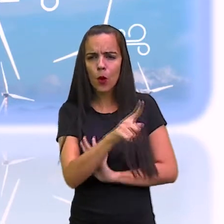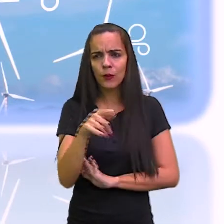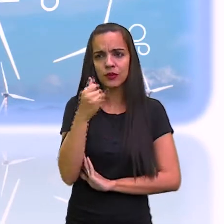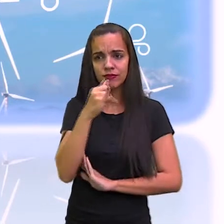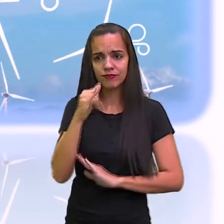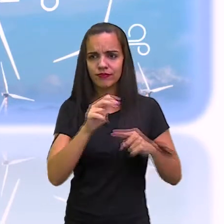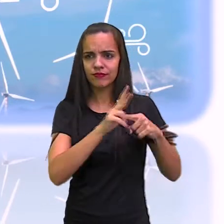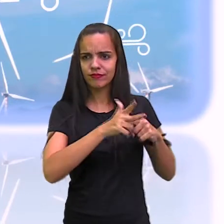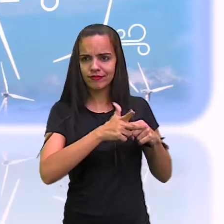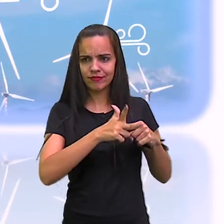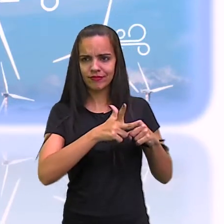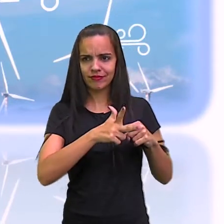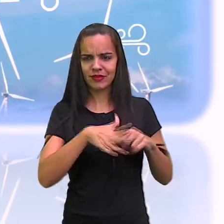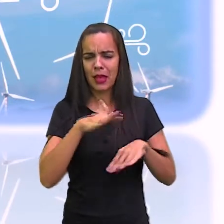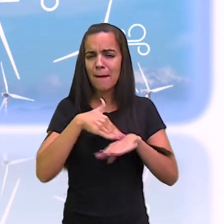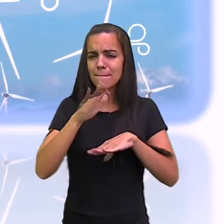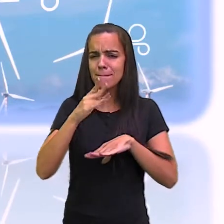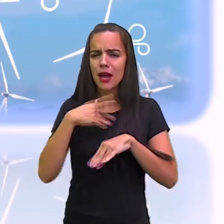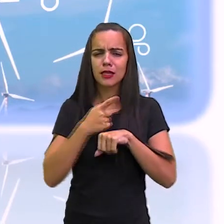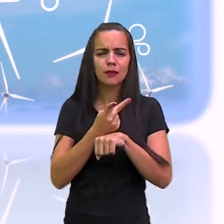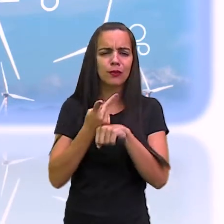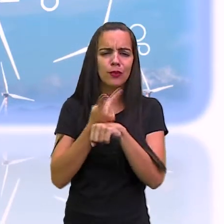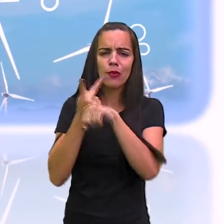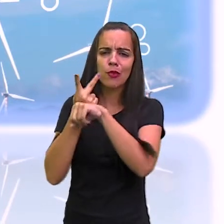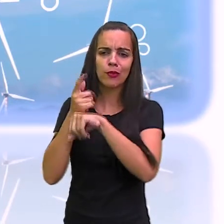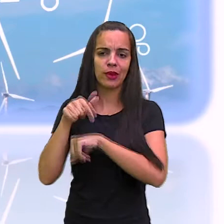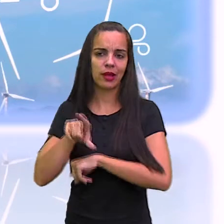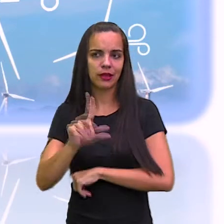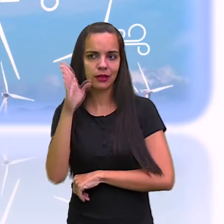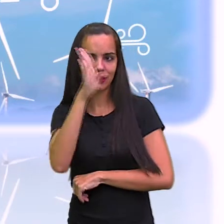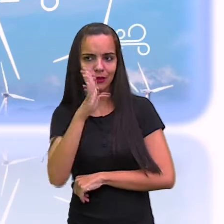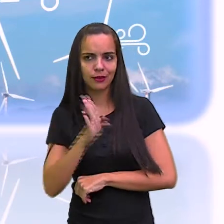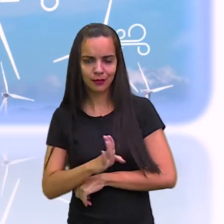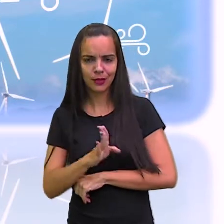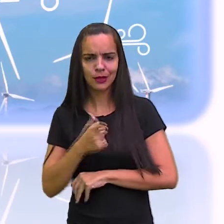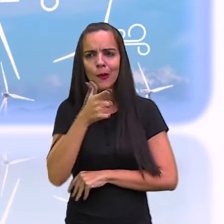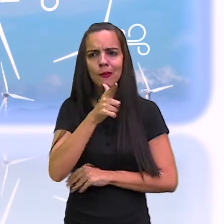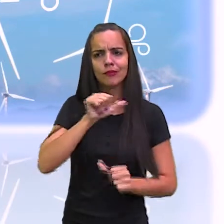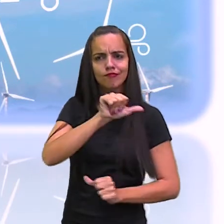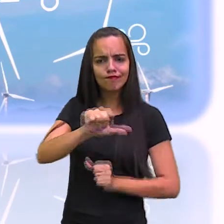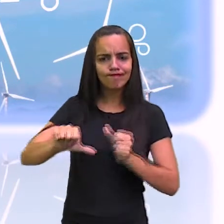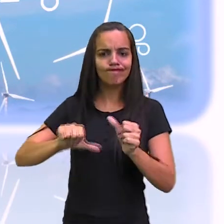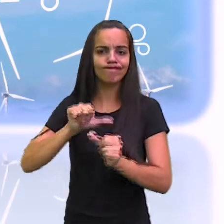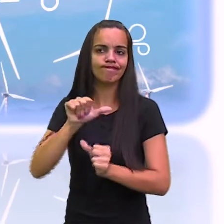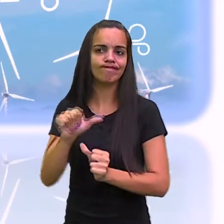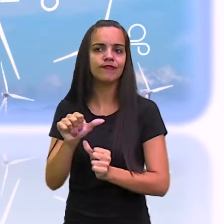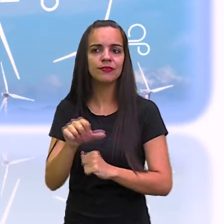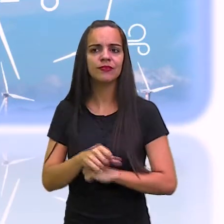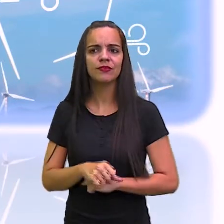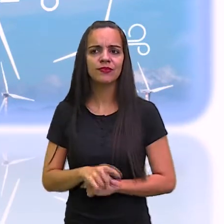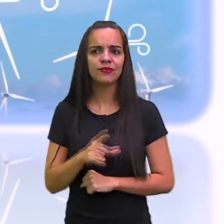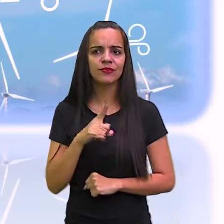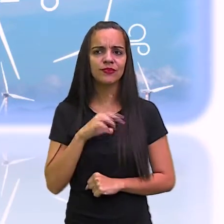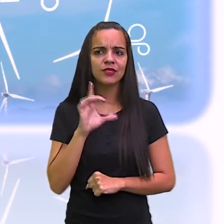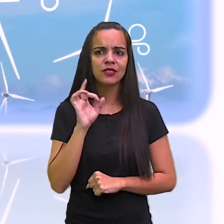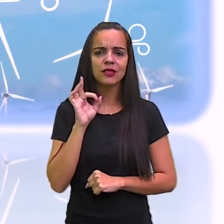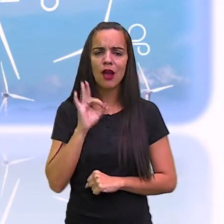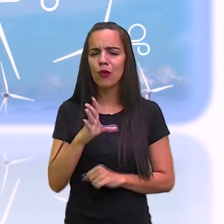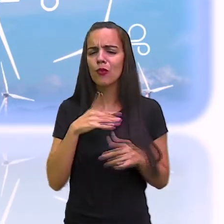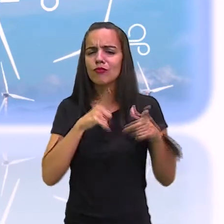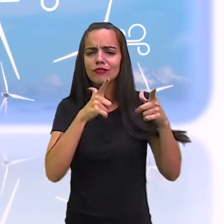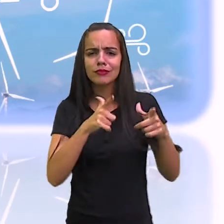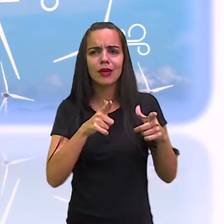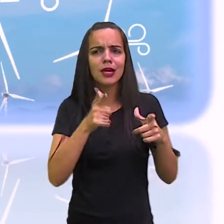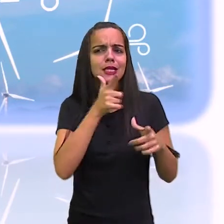é a mais buscada entre as fontes de energia renovável. É a opção das fontes